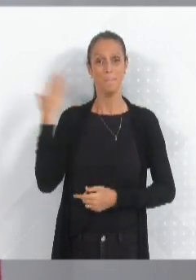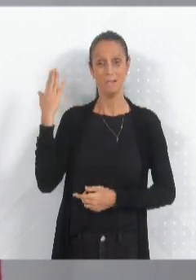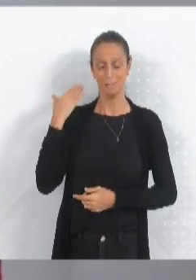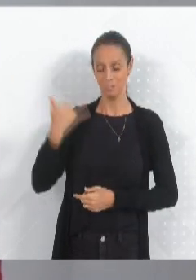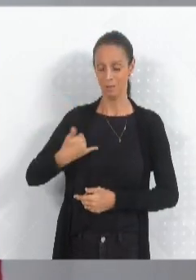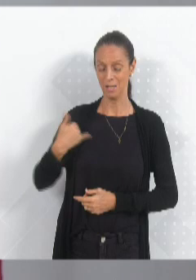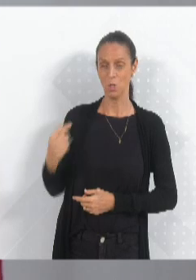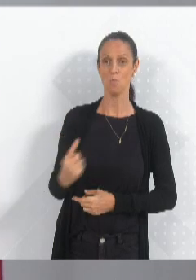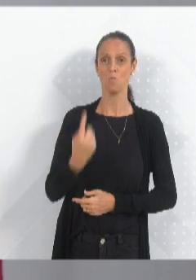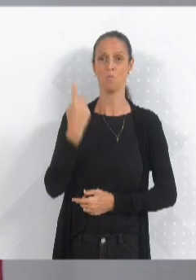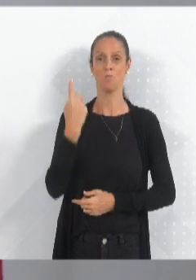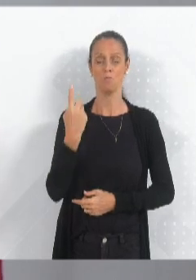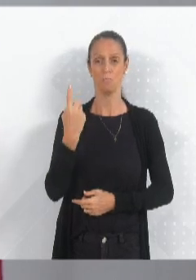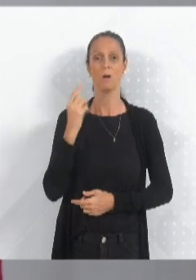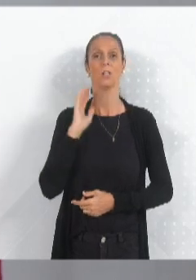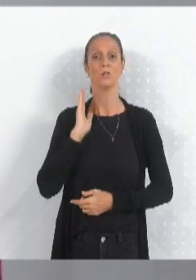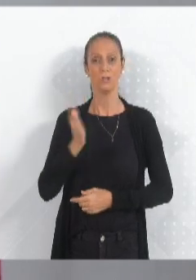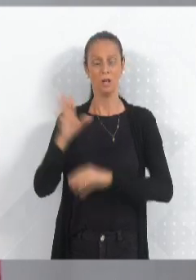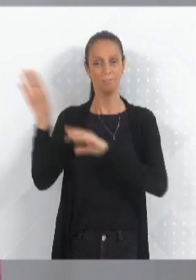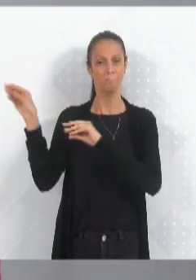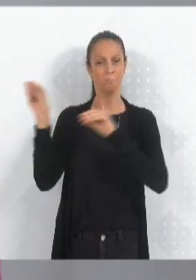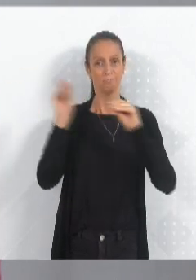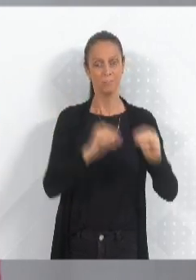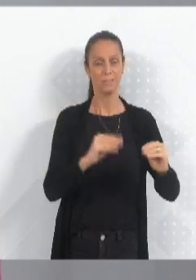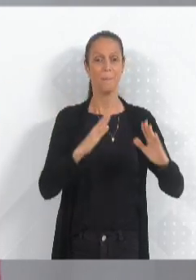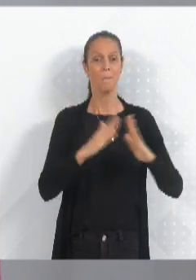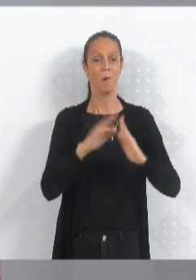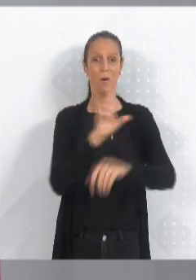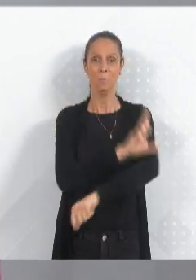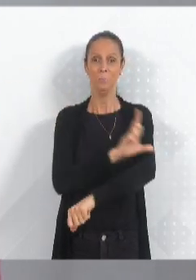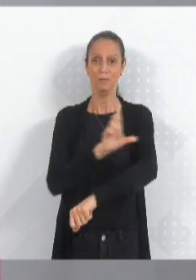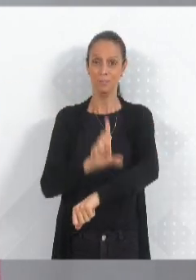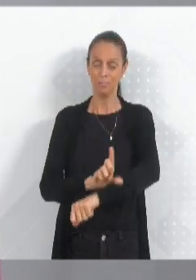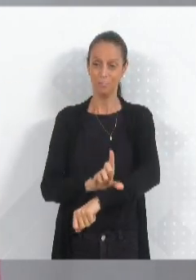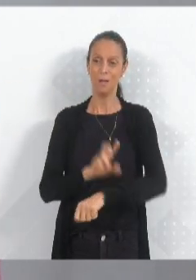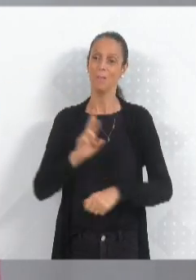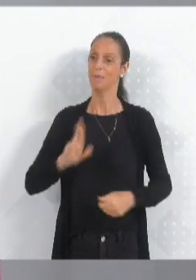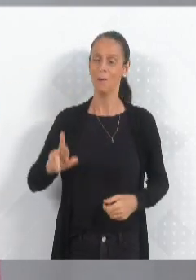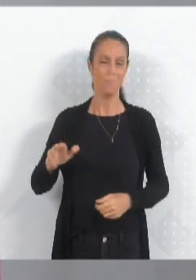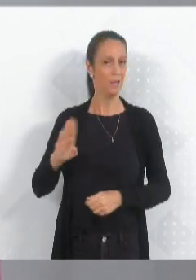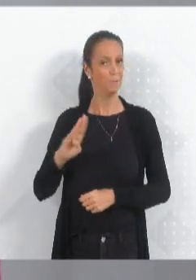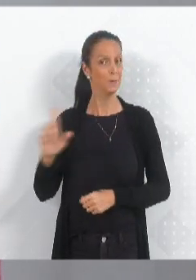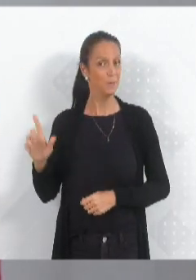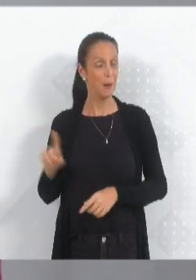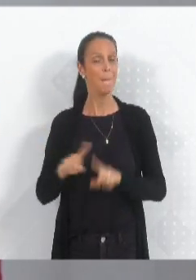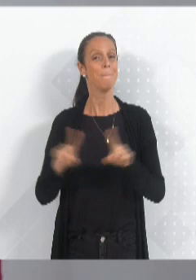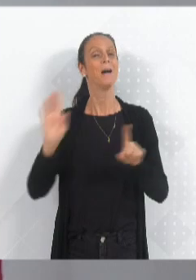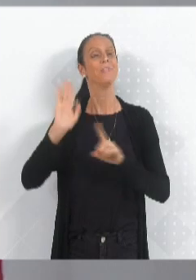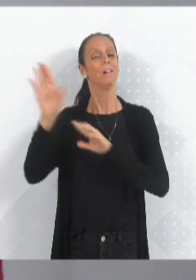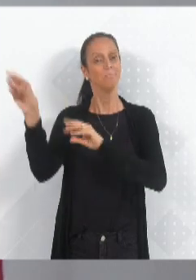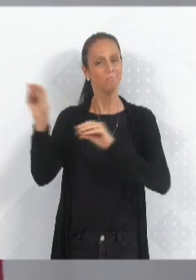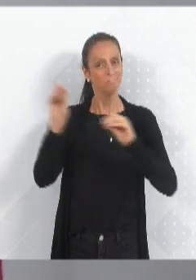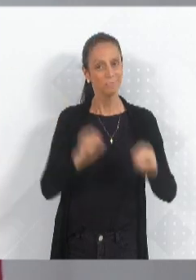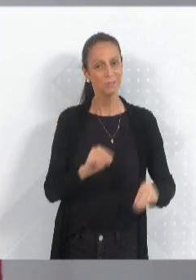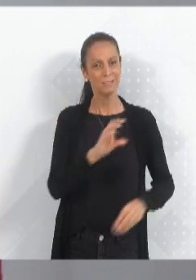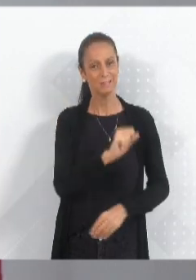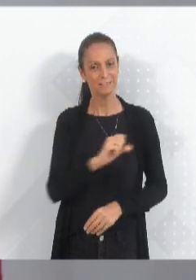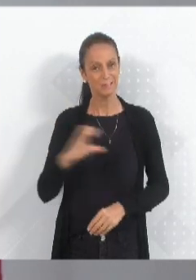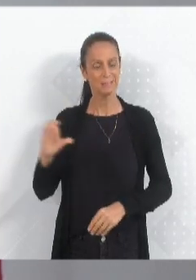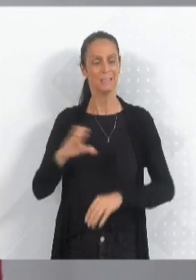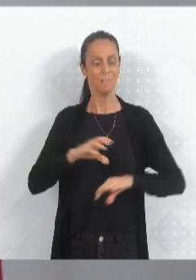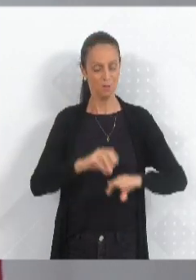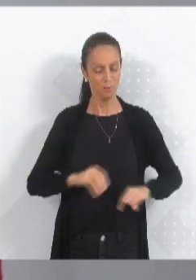ano de vida já tava residindo em laes Santa Catarina não era Blumenal infelizmente mas eu tava em lajes em em solo